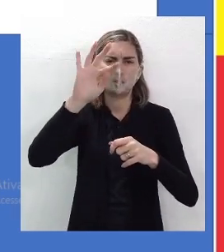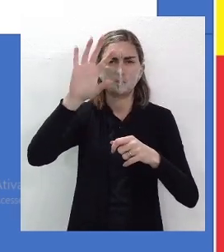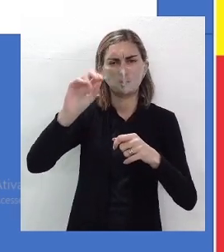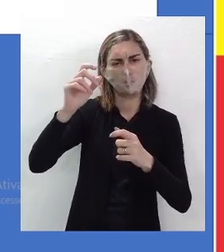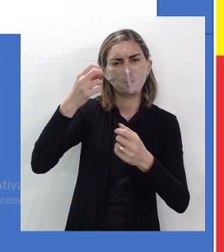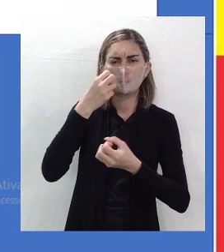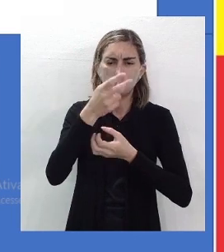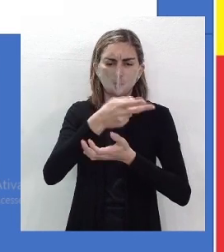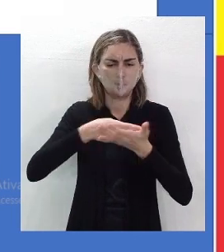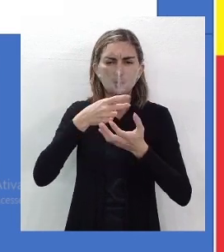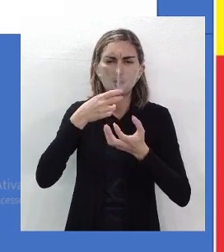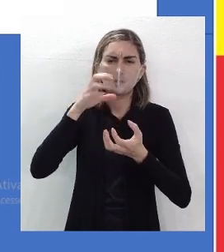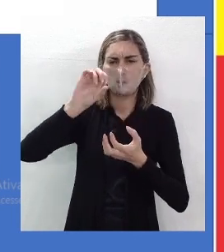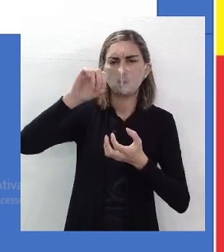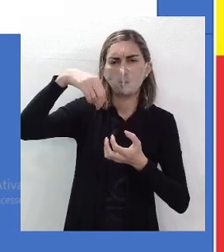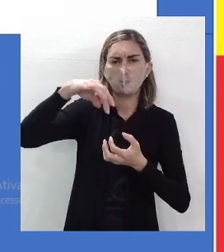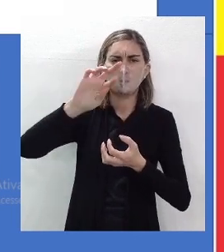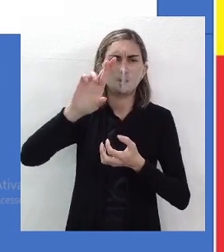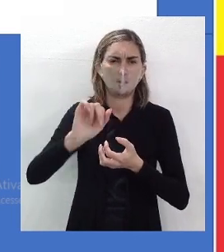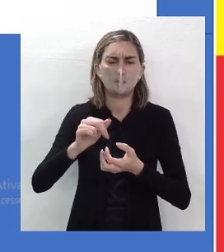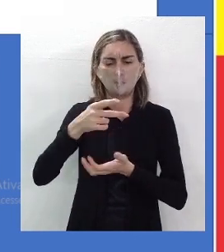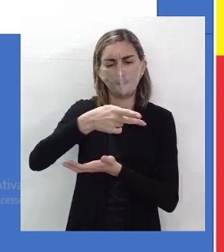poesia concreta, também chamada de